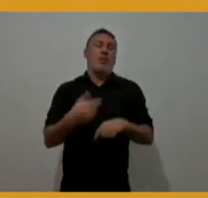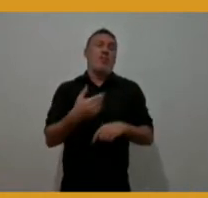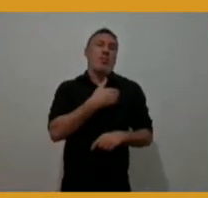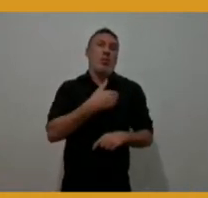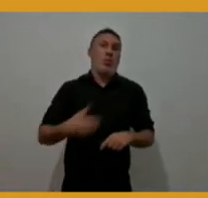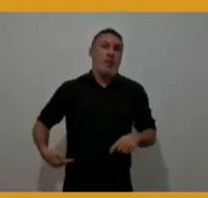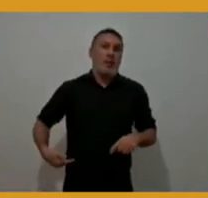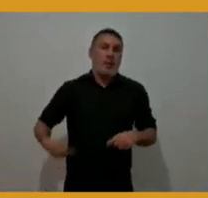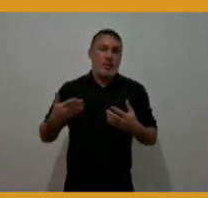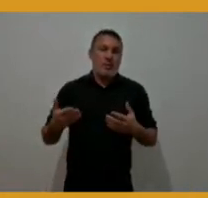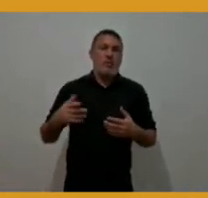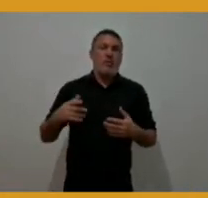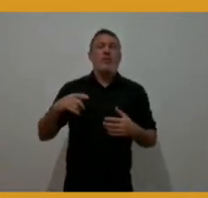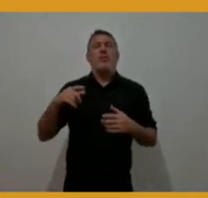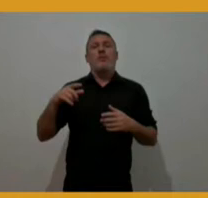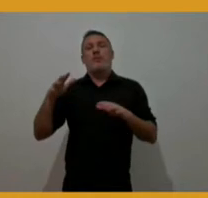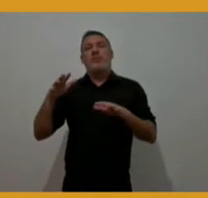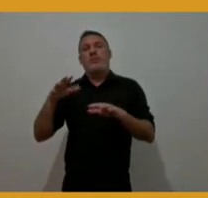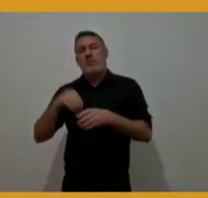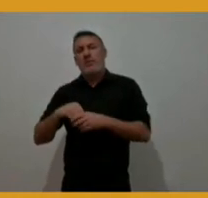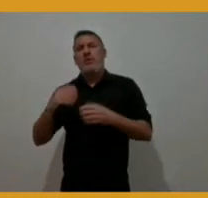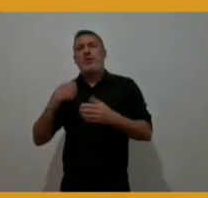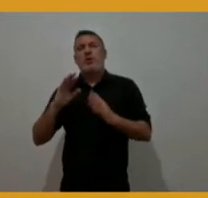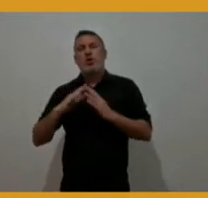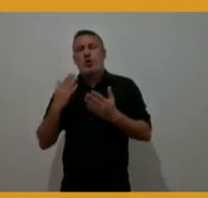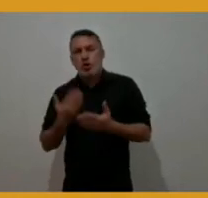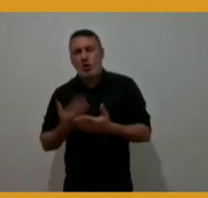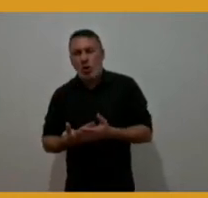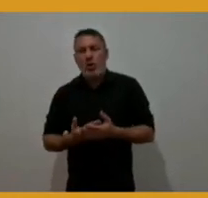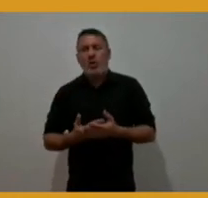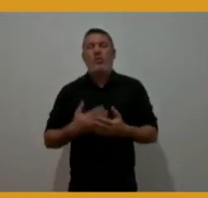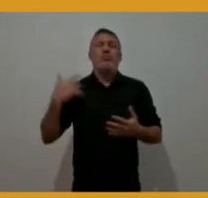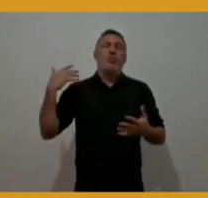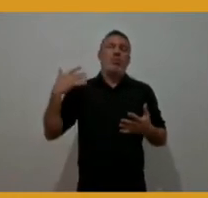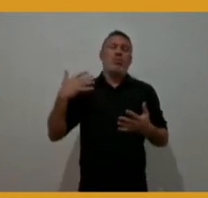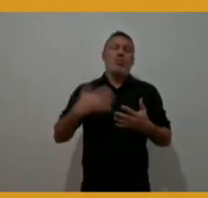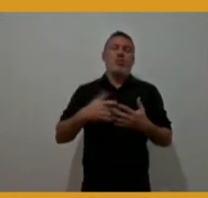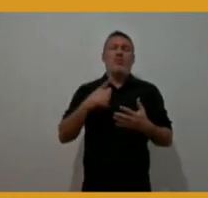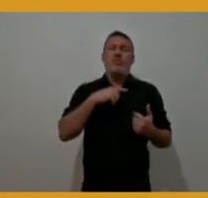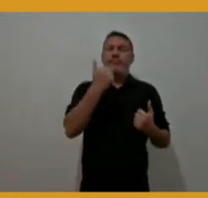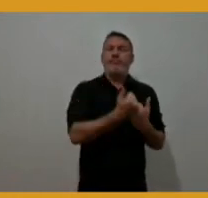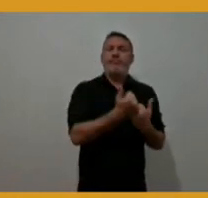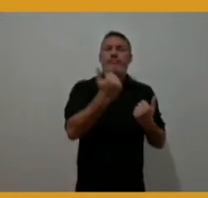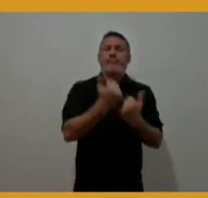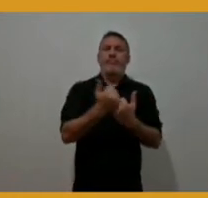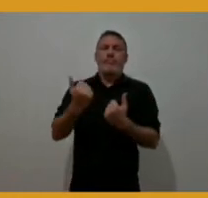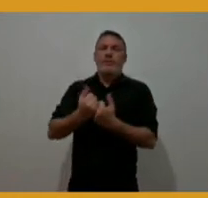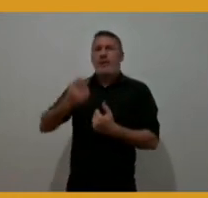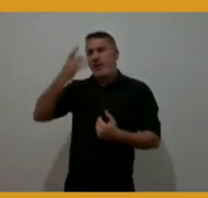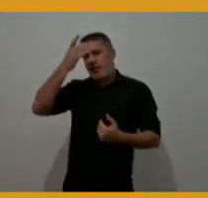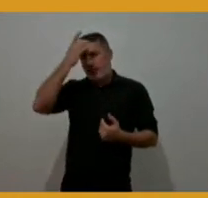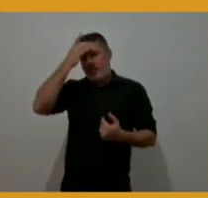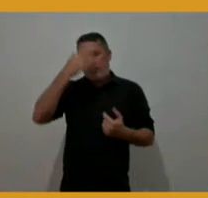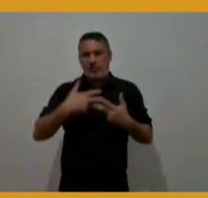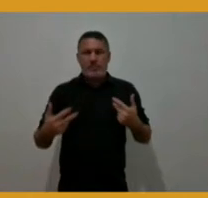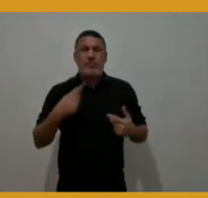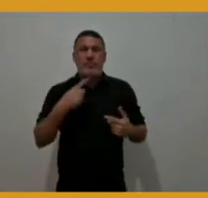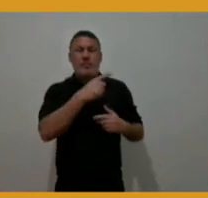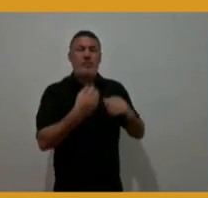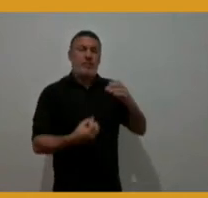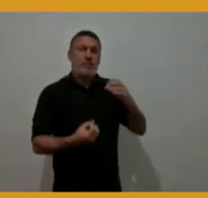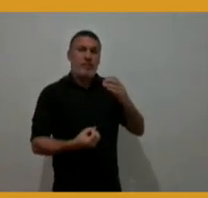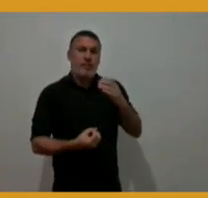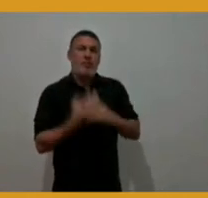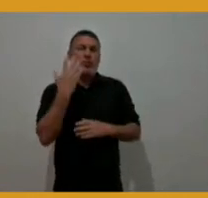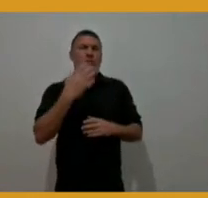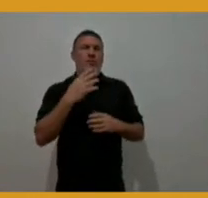Vitória, deixando sua marca de empenho e força intelectual. Fundadora da instituição foi sua chanceler,